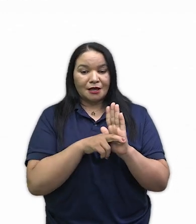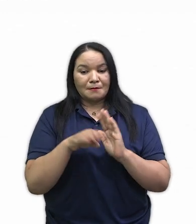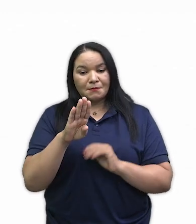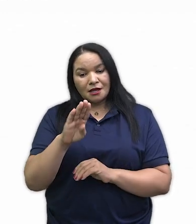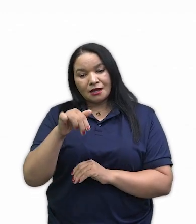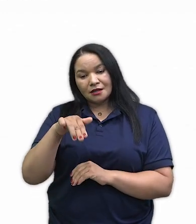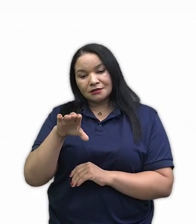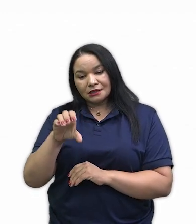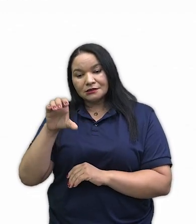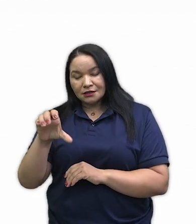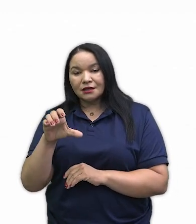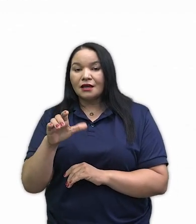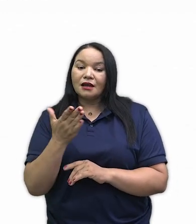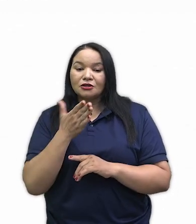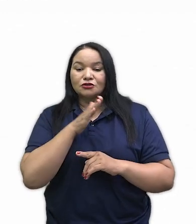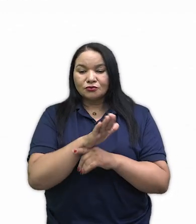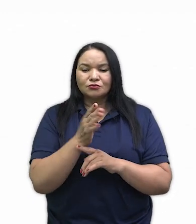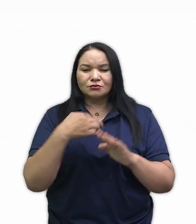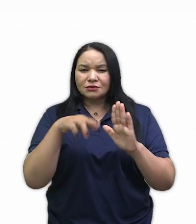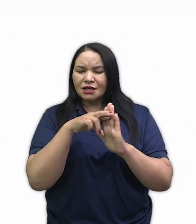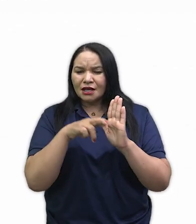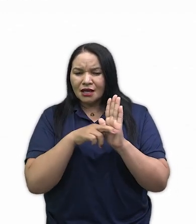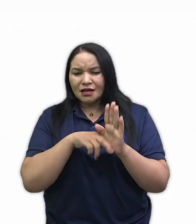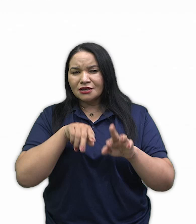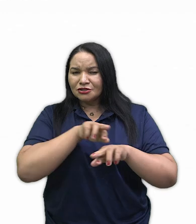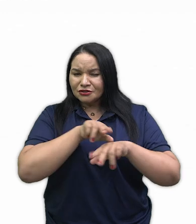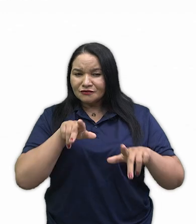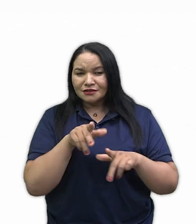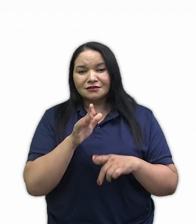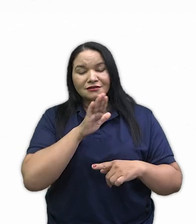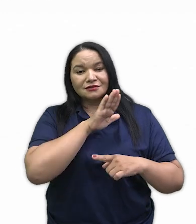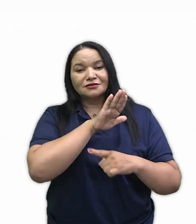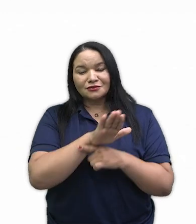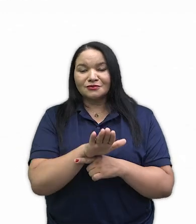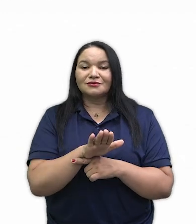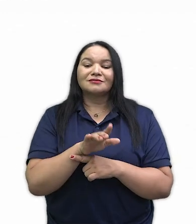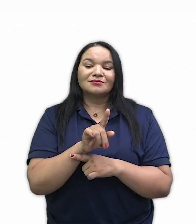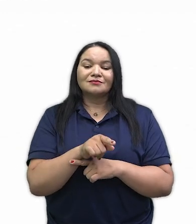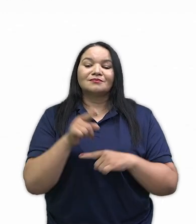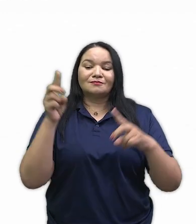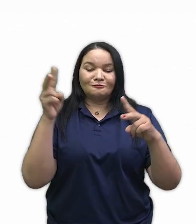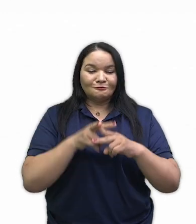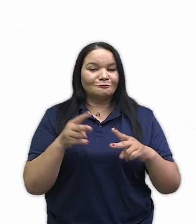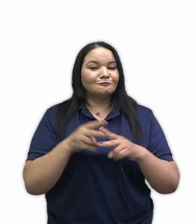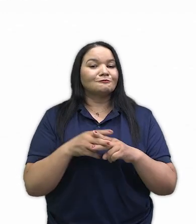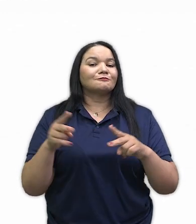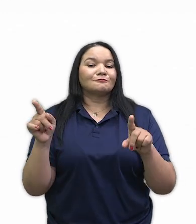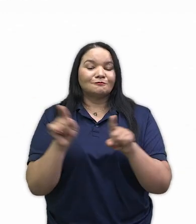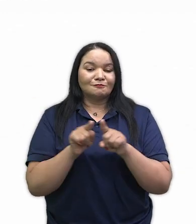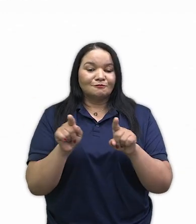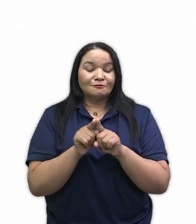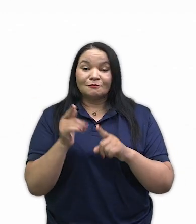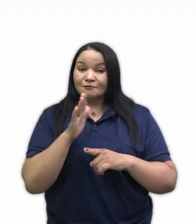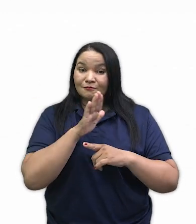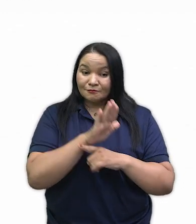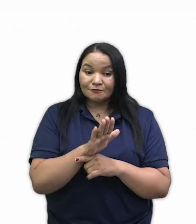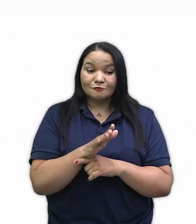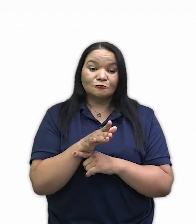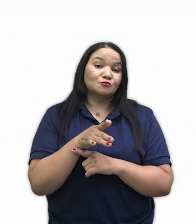veio trazendo aí de uma forma bastante benéfica as lutas, né, incluindo elas de uma